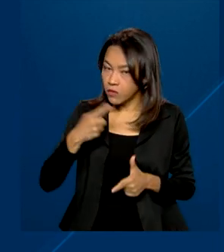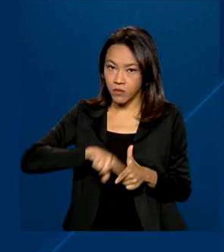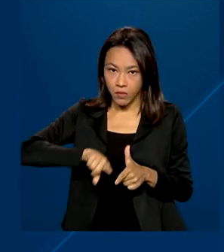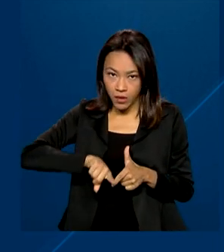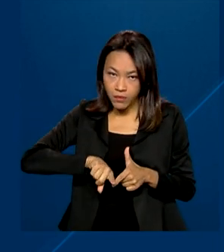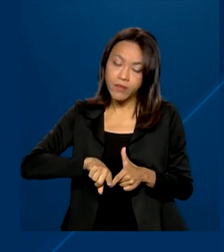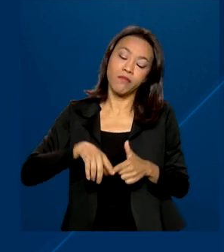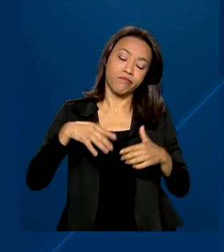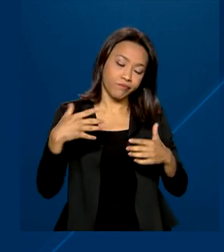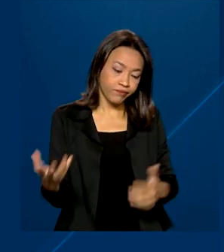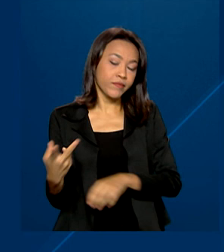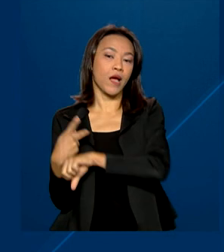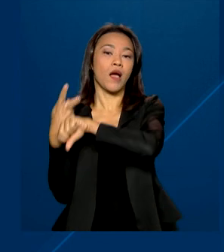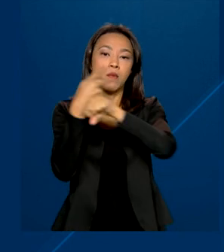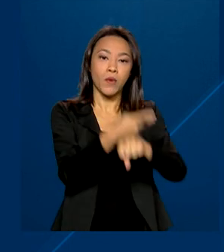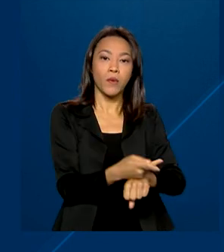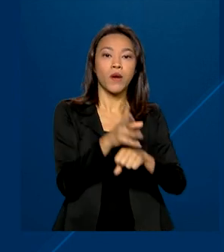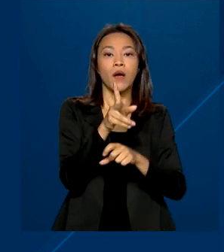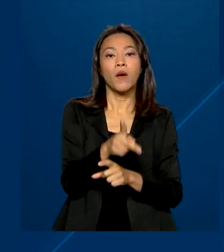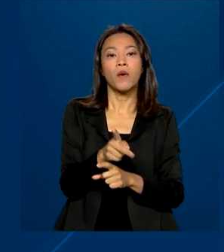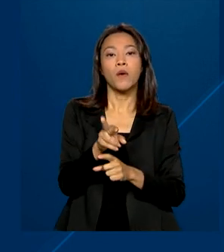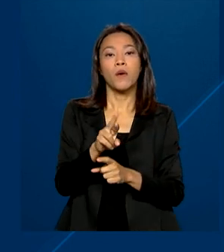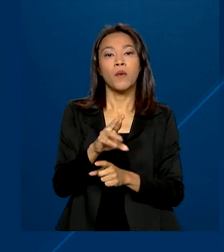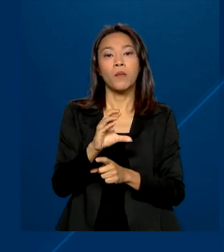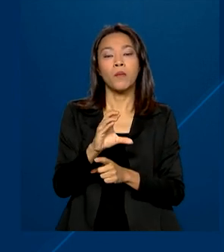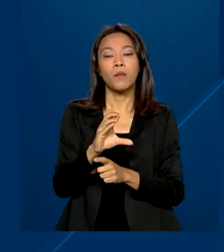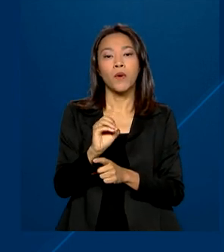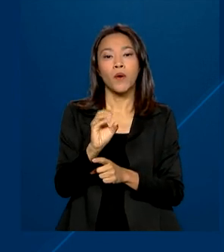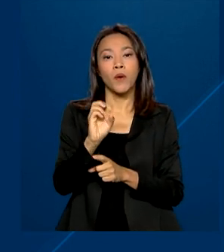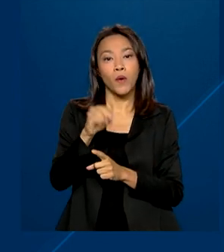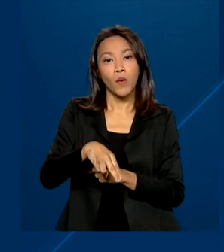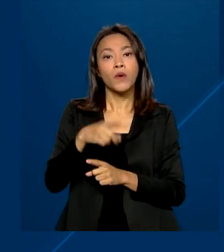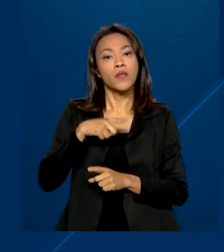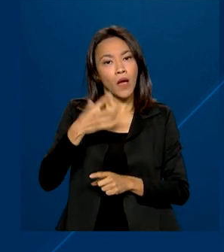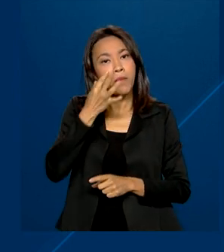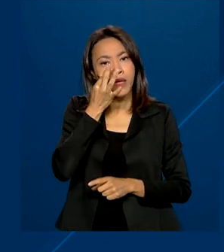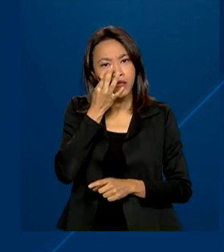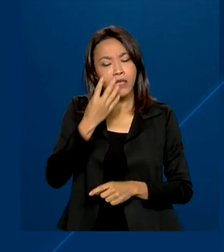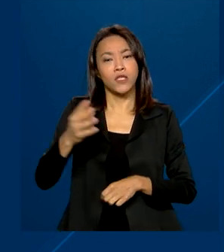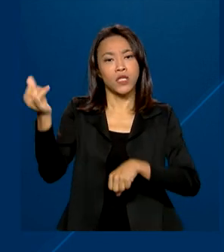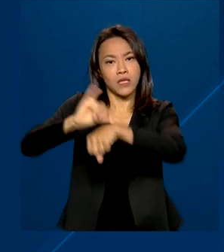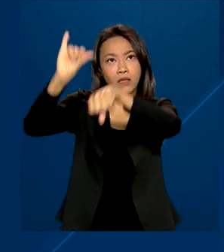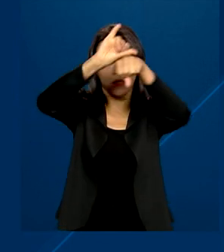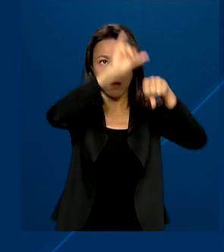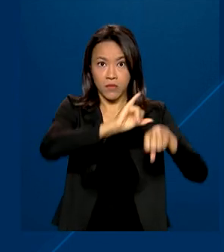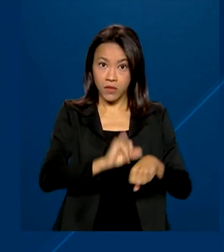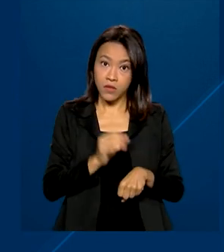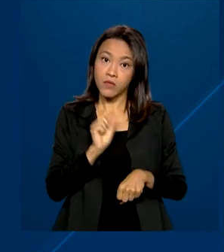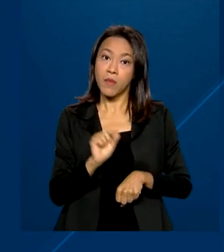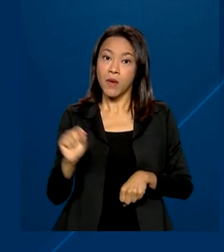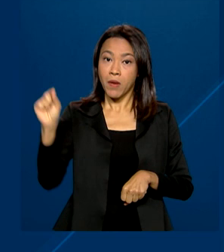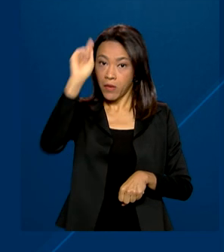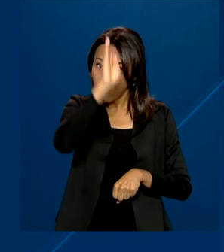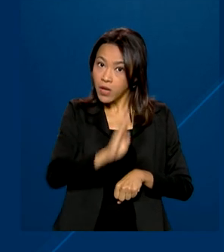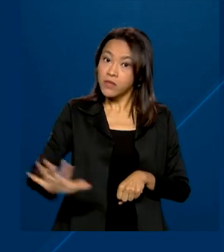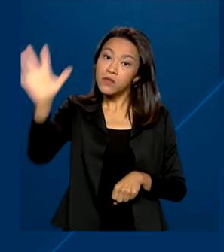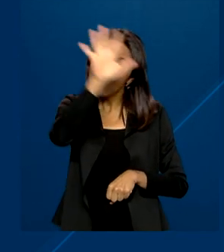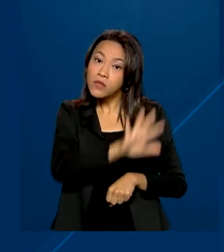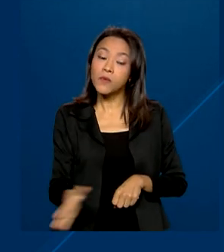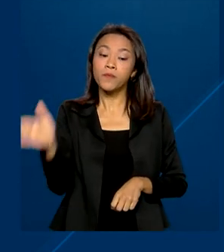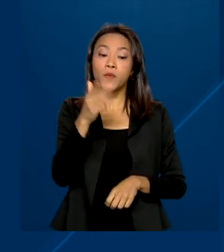solucionado, é possível acionar o PROCON, que está presente em todos os estados e municípios do país. Há ainda a plataforma